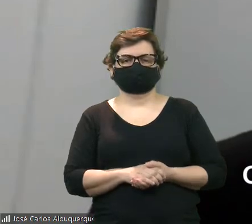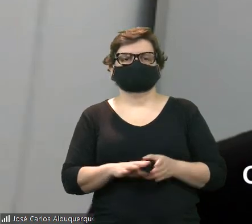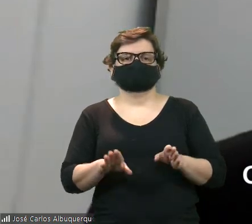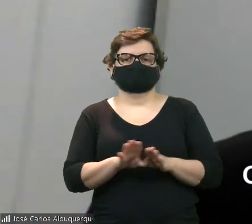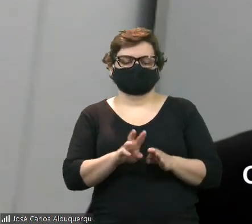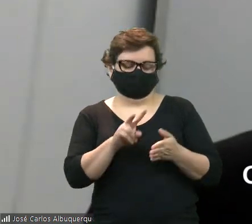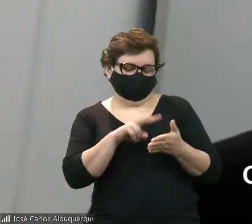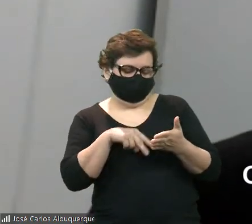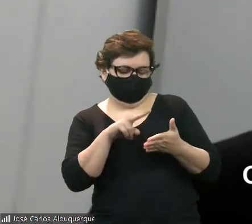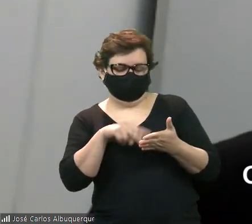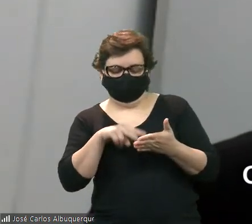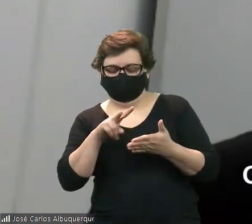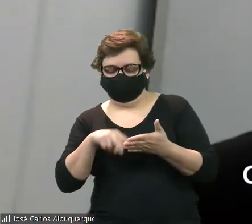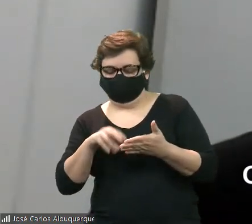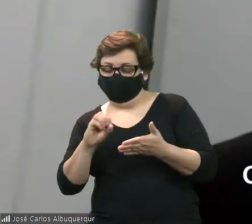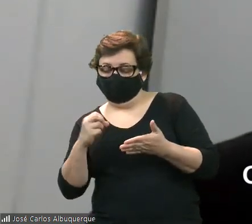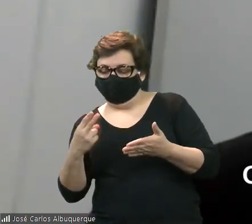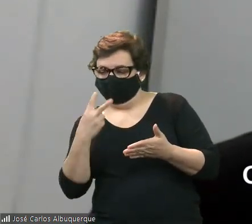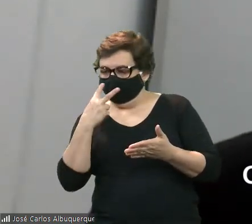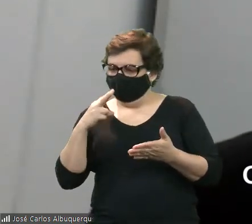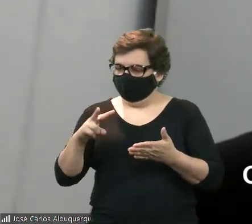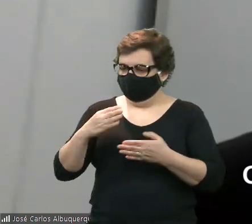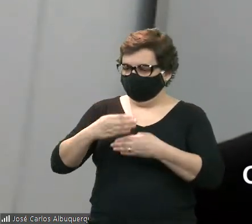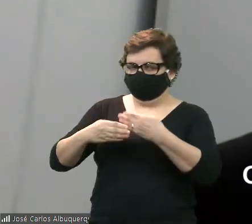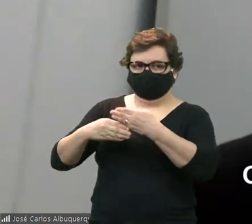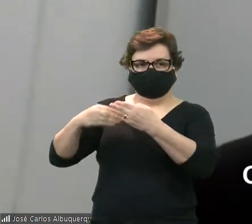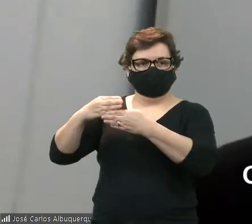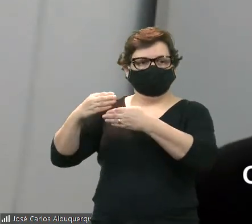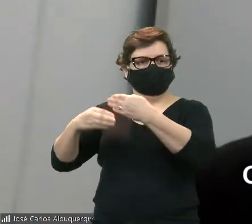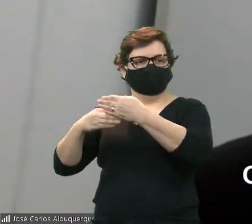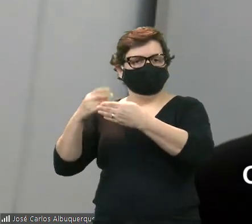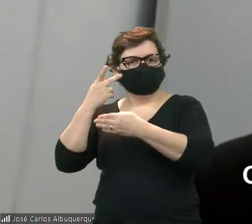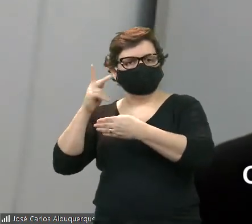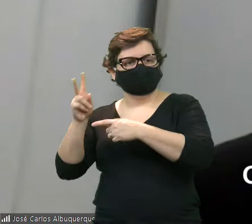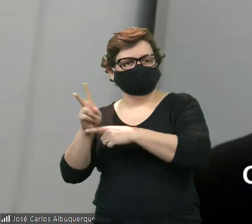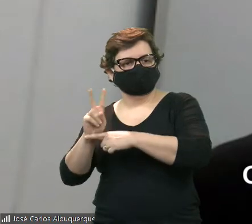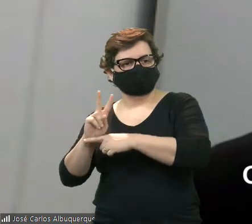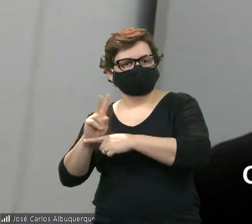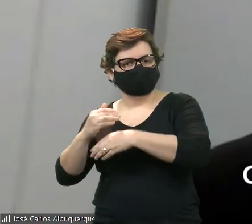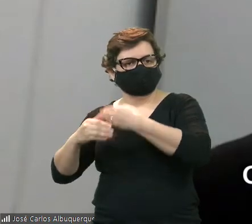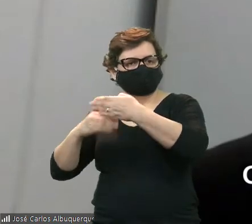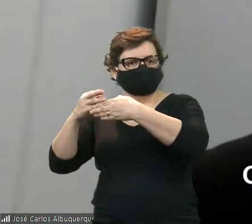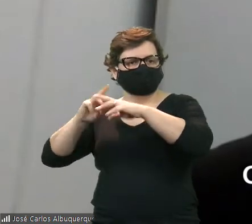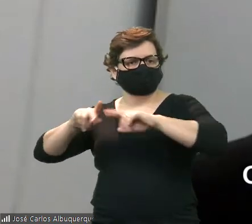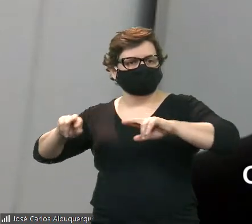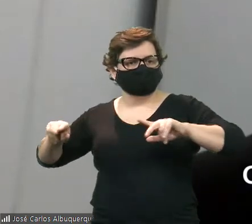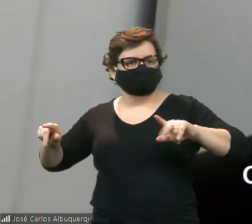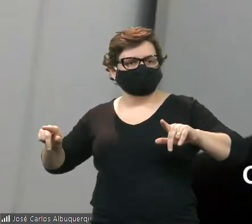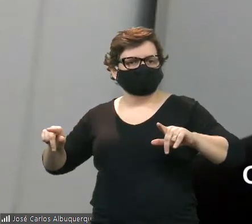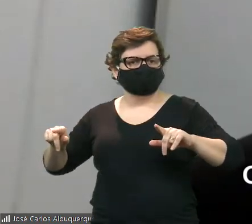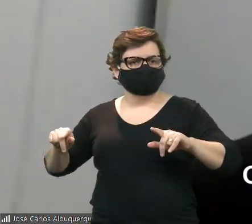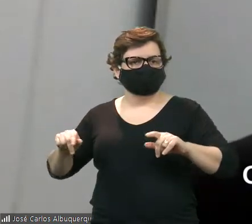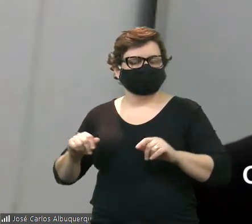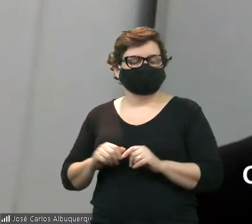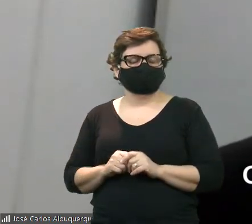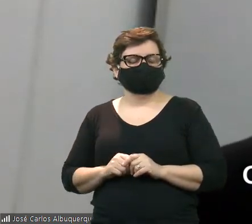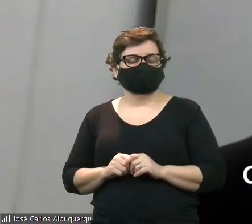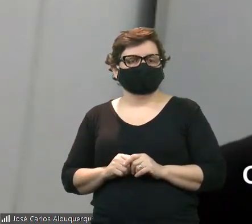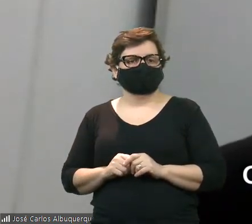ou acompanhamento de uma obra pela fiscalização de obra em suas diversas fases até o